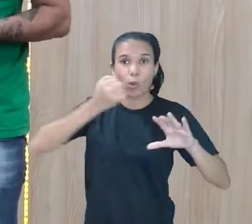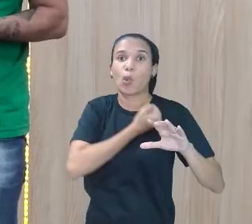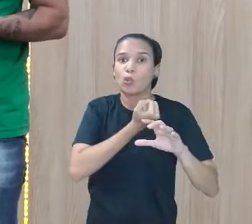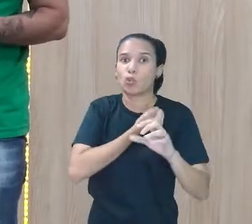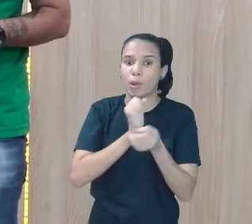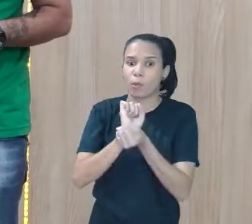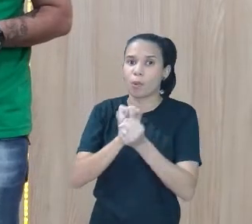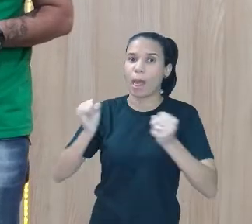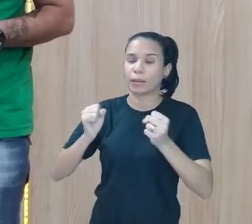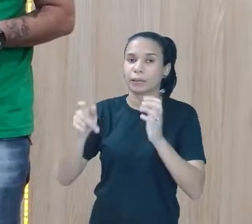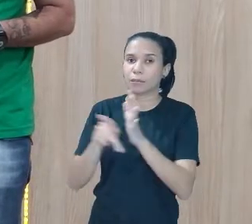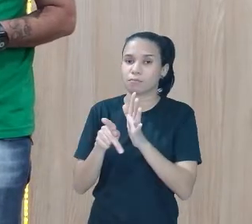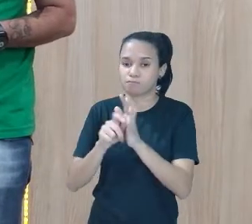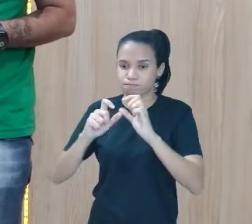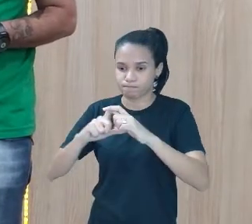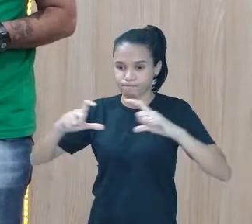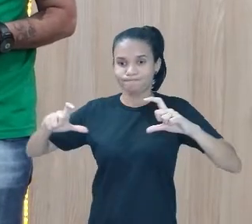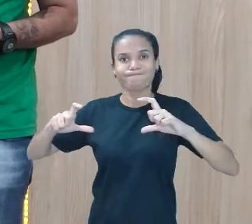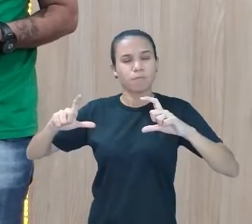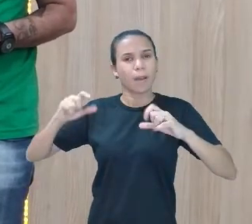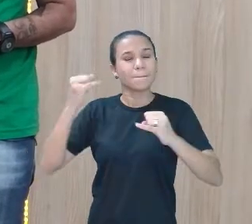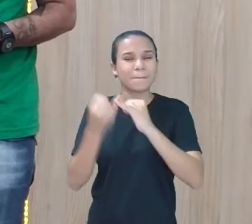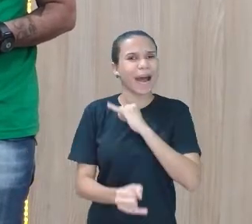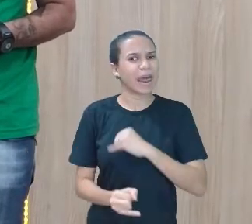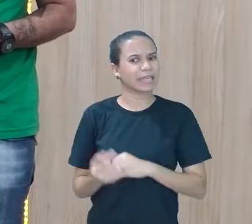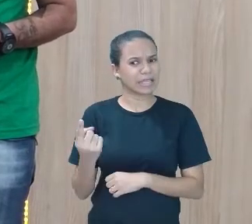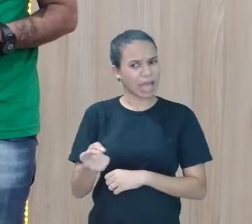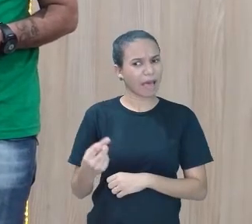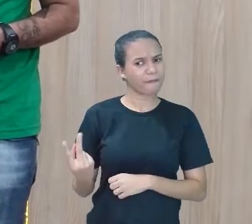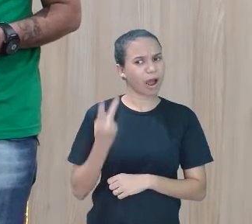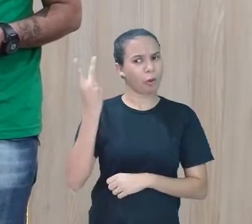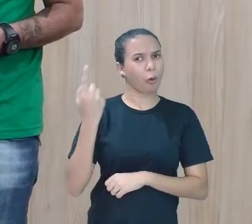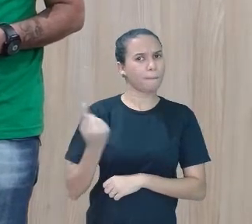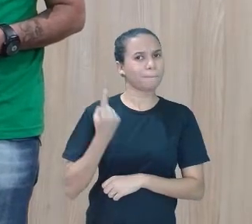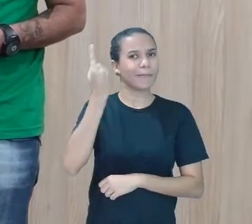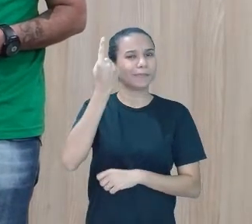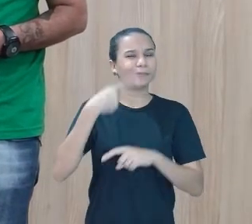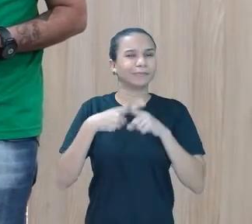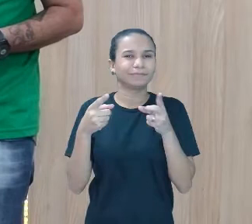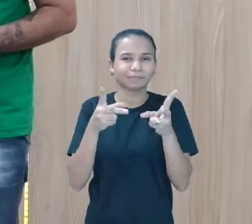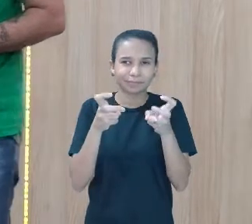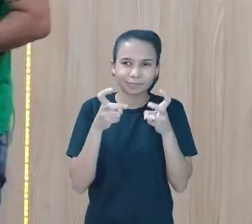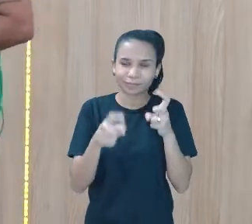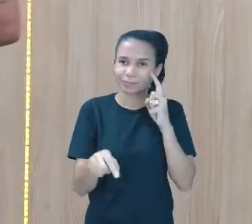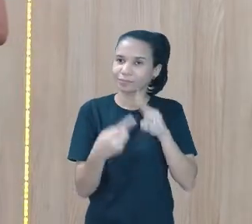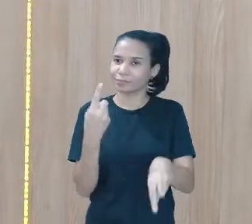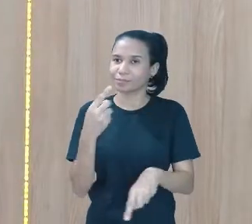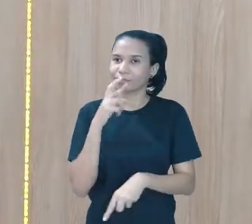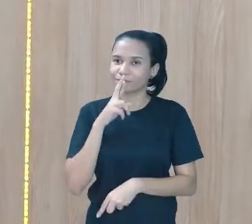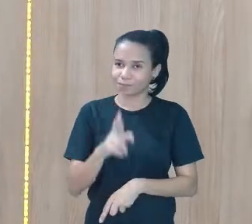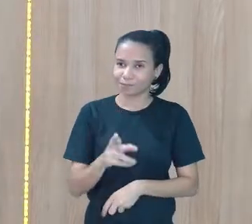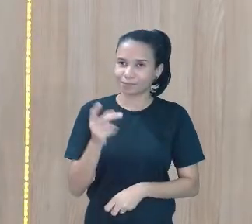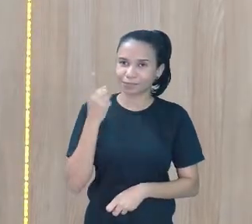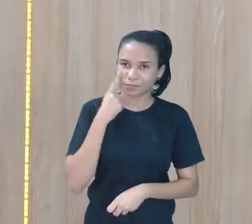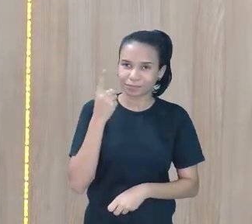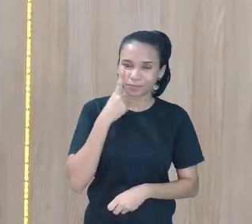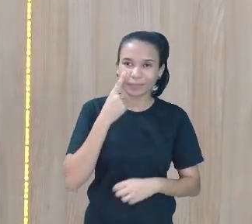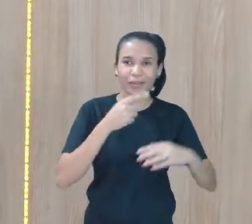os números isoladamente maiores vai ser uma fração maior. Mas você percebe que essa não é a resposta. Ou